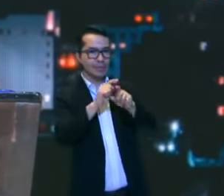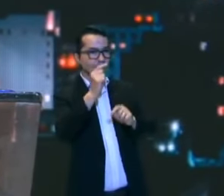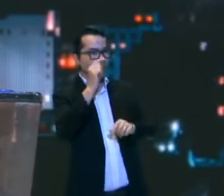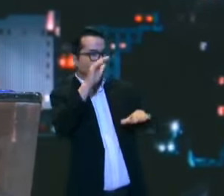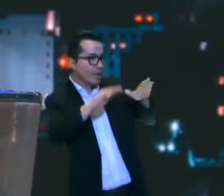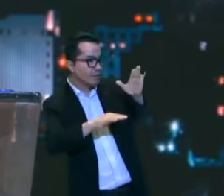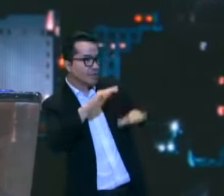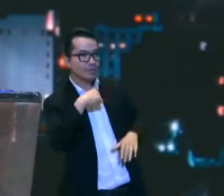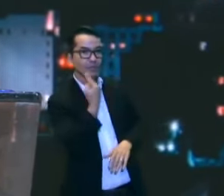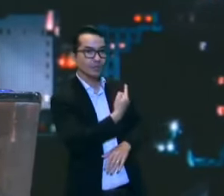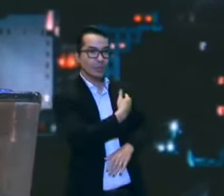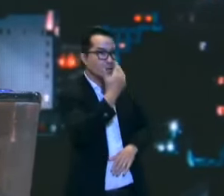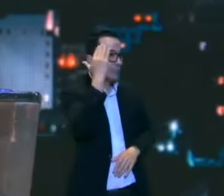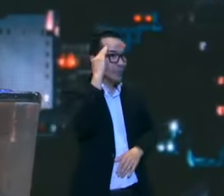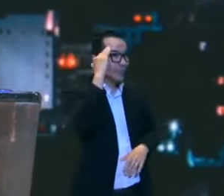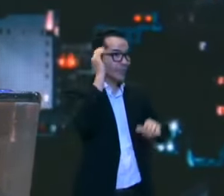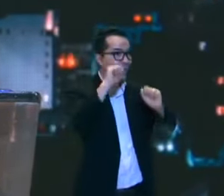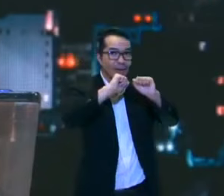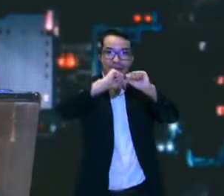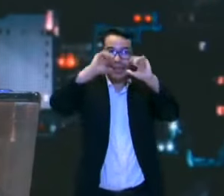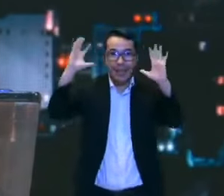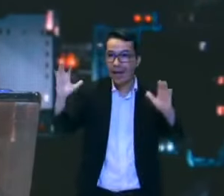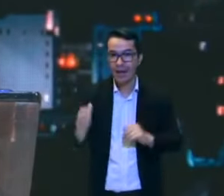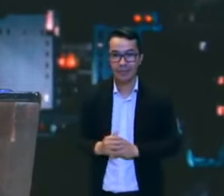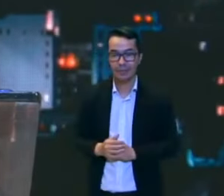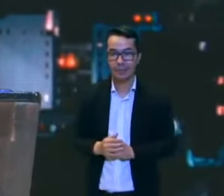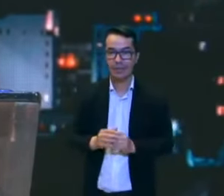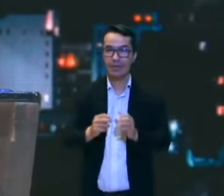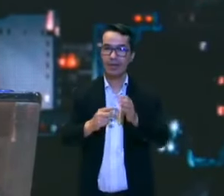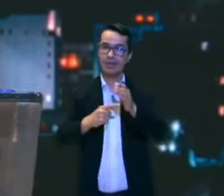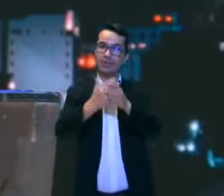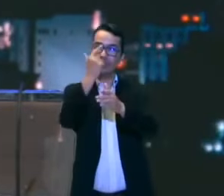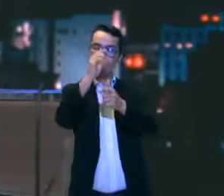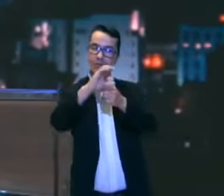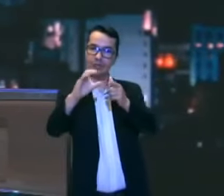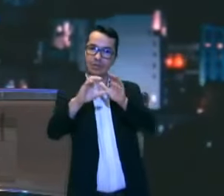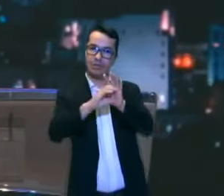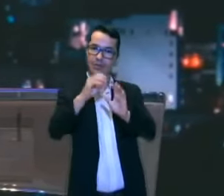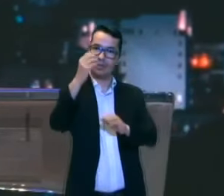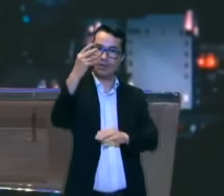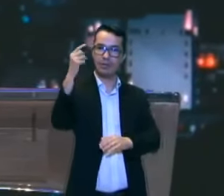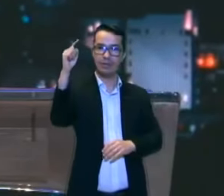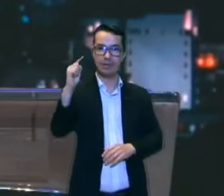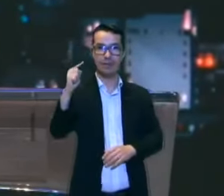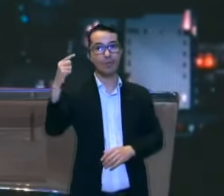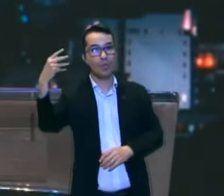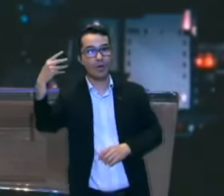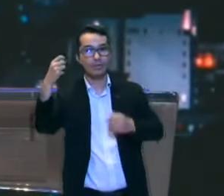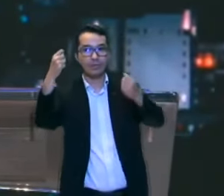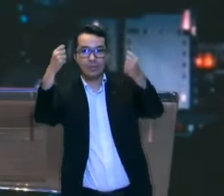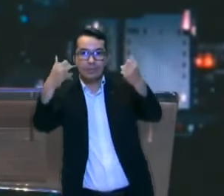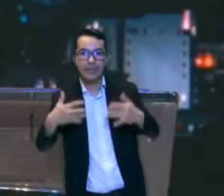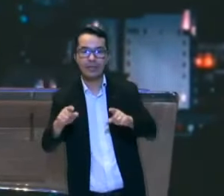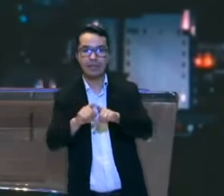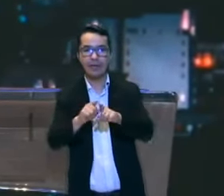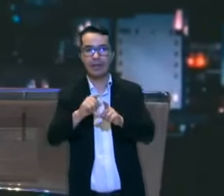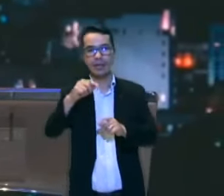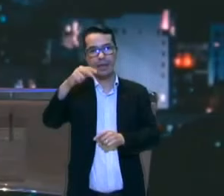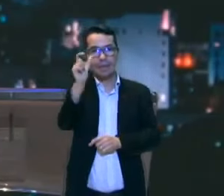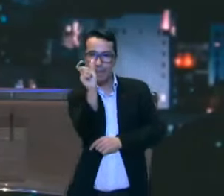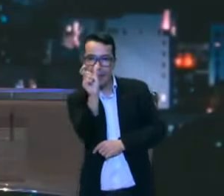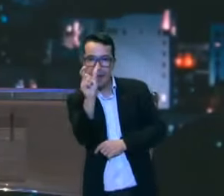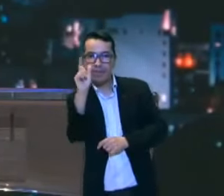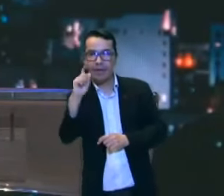de conhecer Jesus. Em 2 Coríntios 4,4, o entendimento cegado. O Deus desse